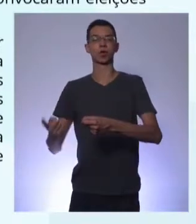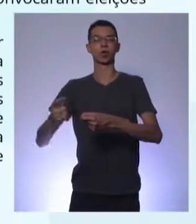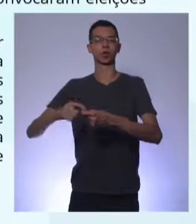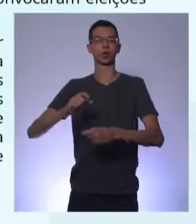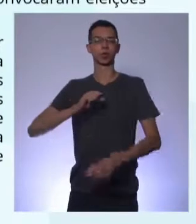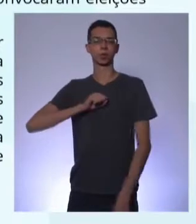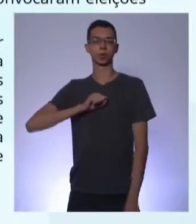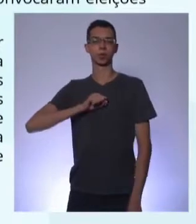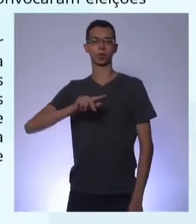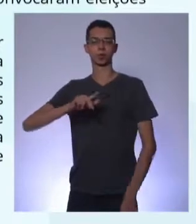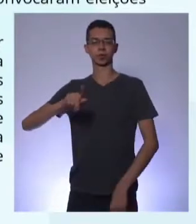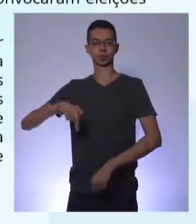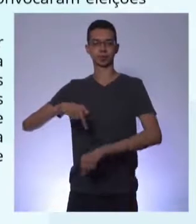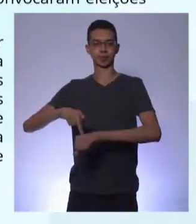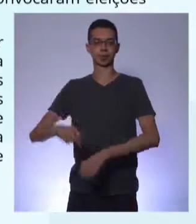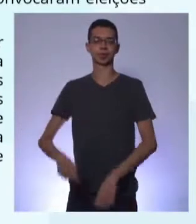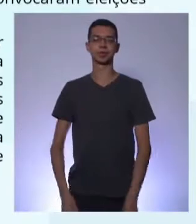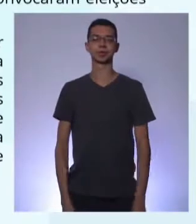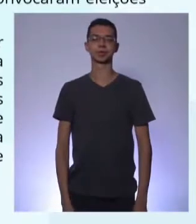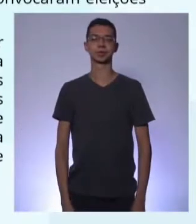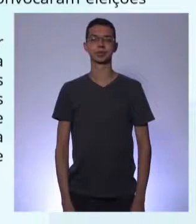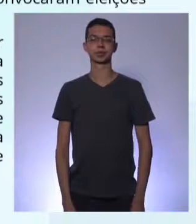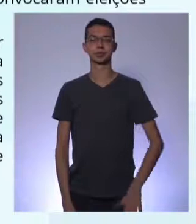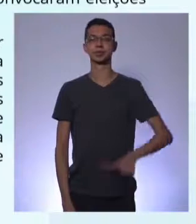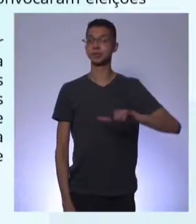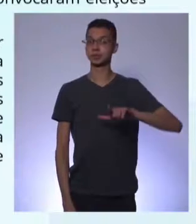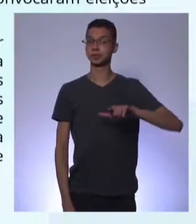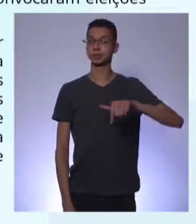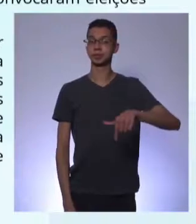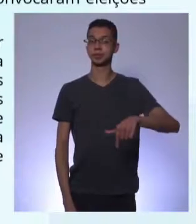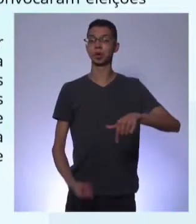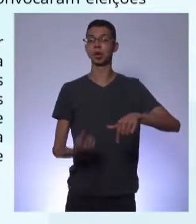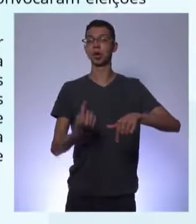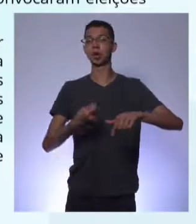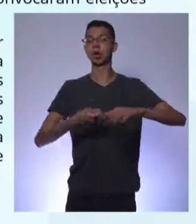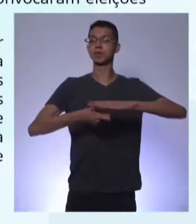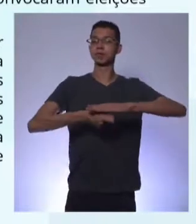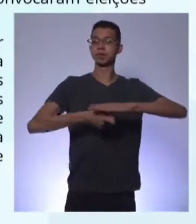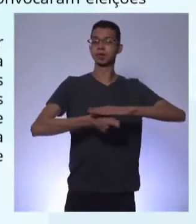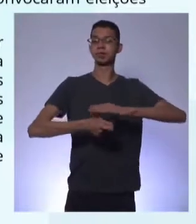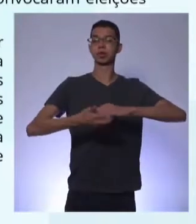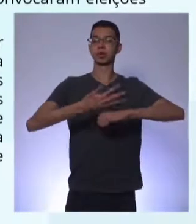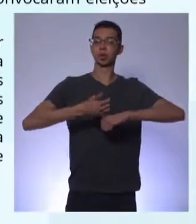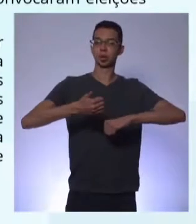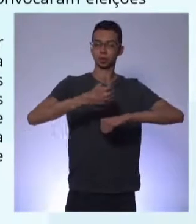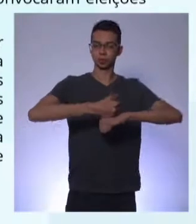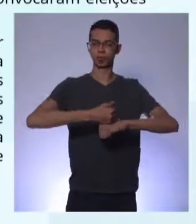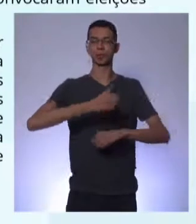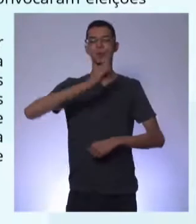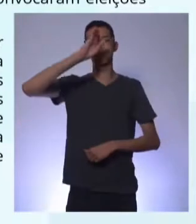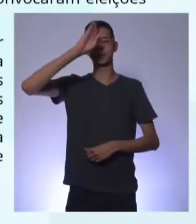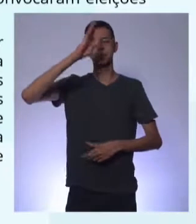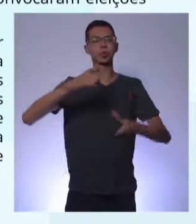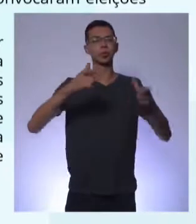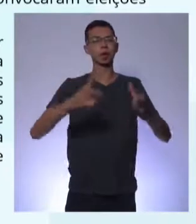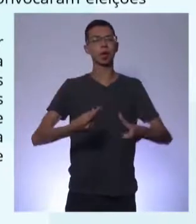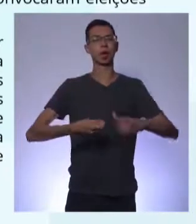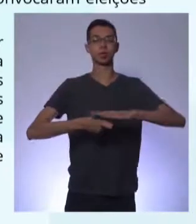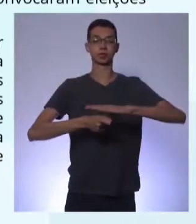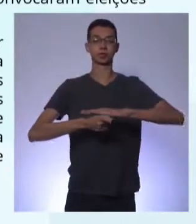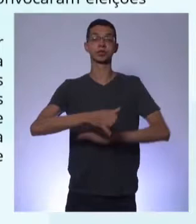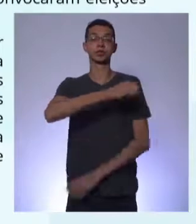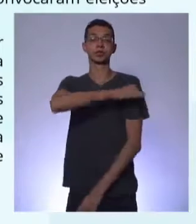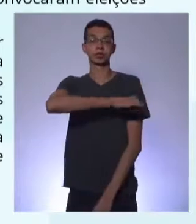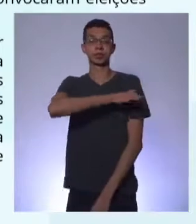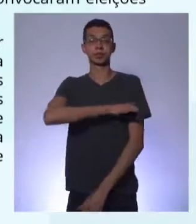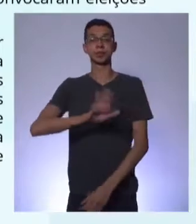de um pequeno investimento aí na colônia, principalmente no Rio de Janeiro, mas Pedro I